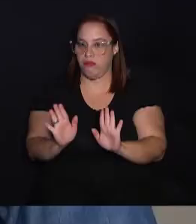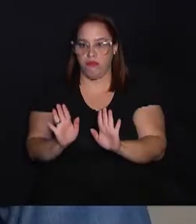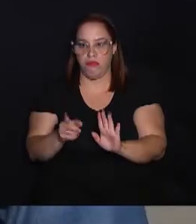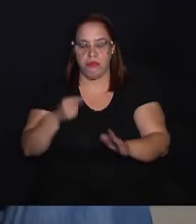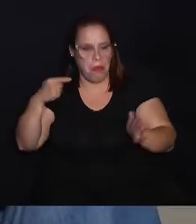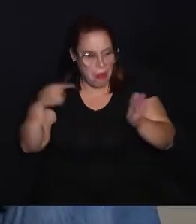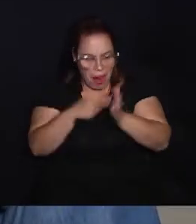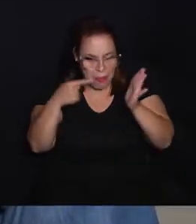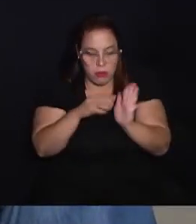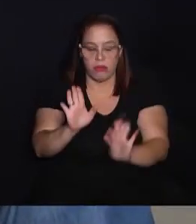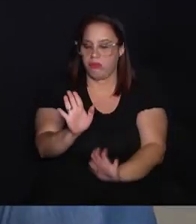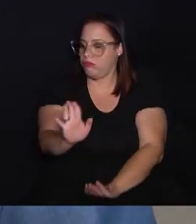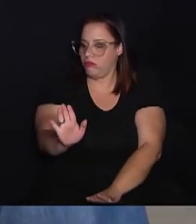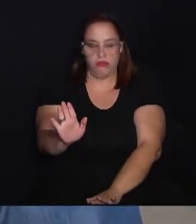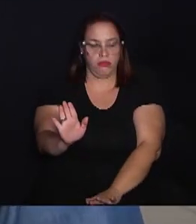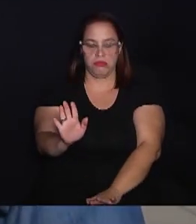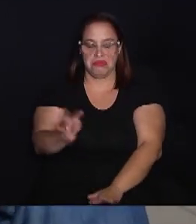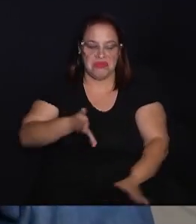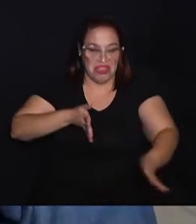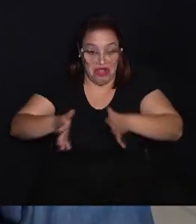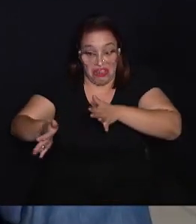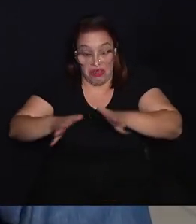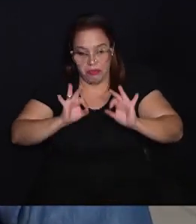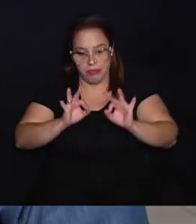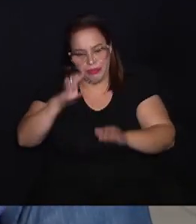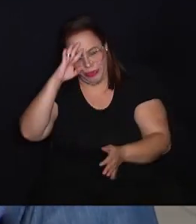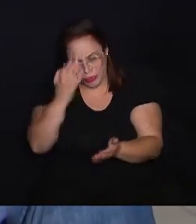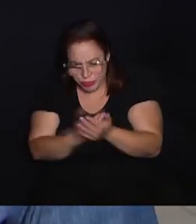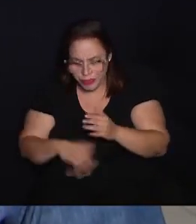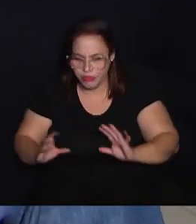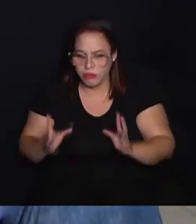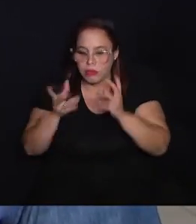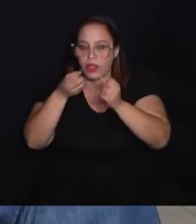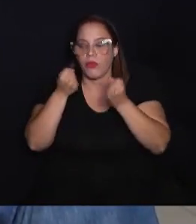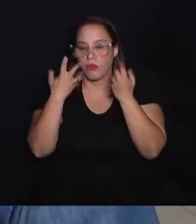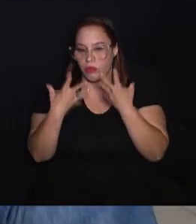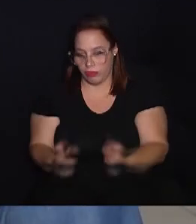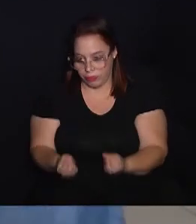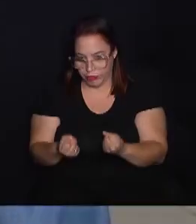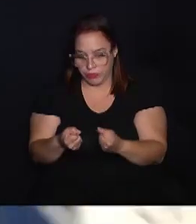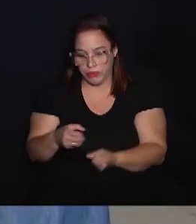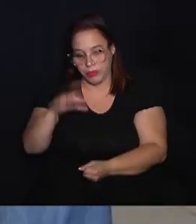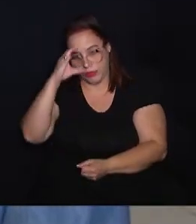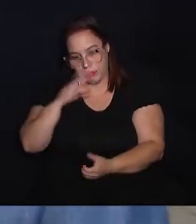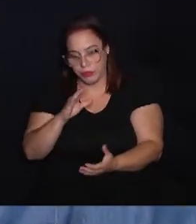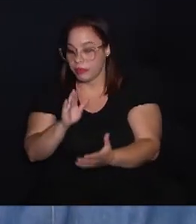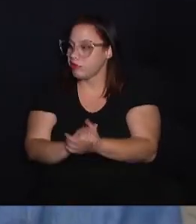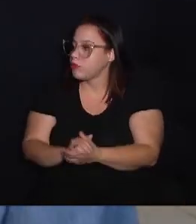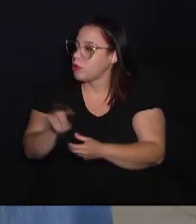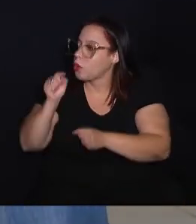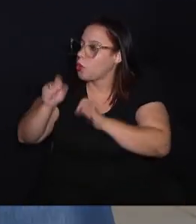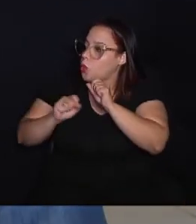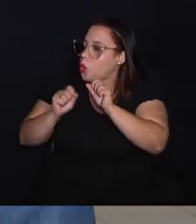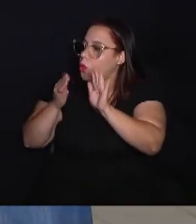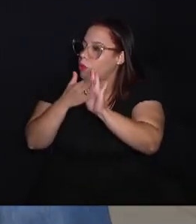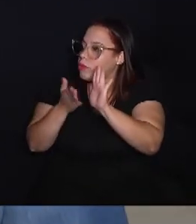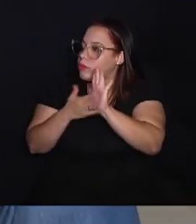excelente. Eu espero que seja uma eleição que transcorra com calma, sem problemas, sem